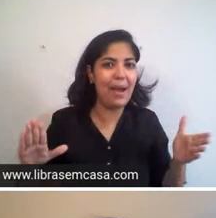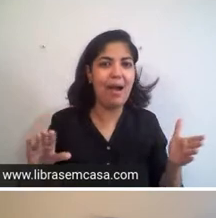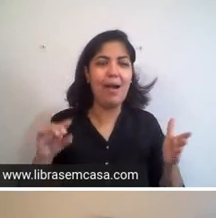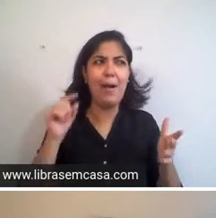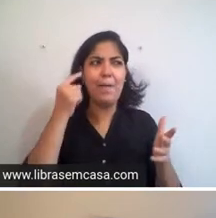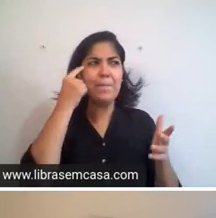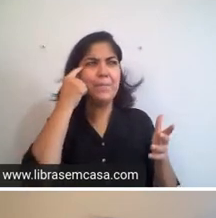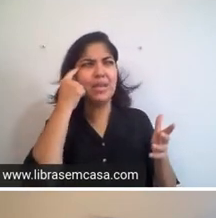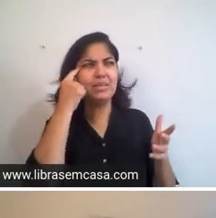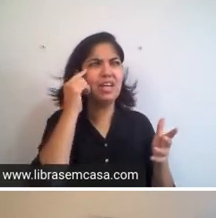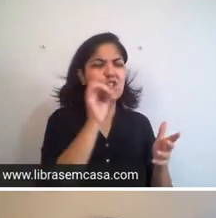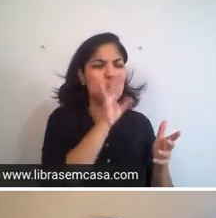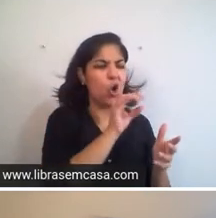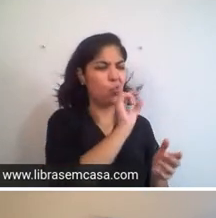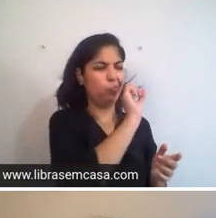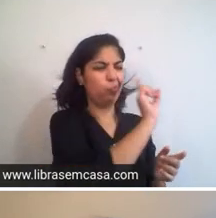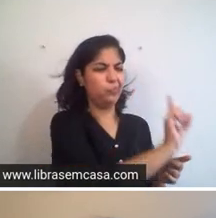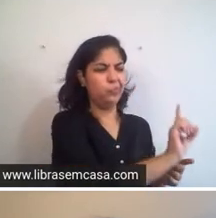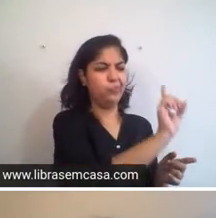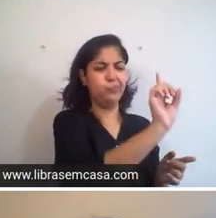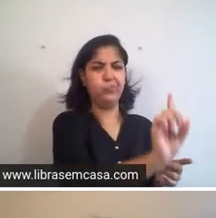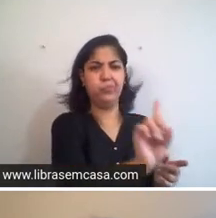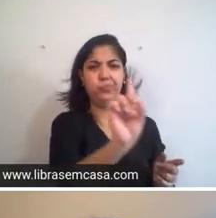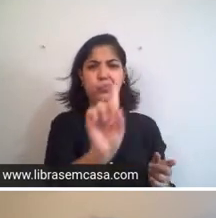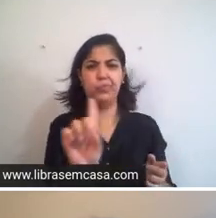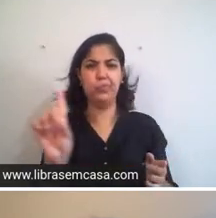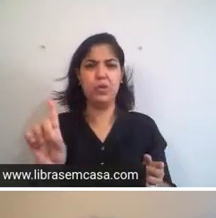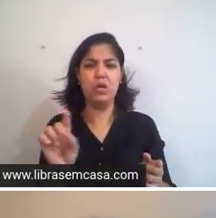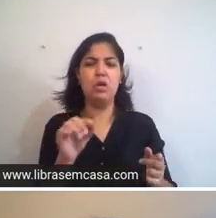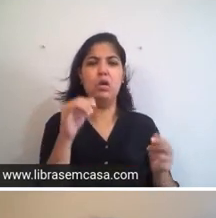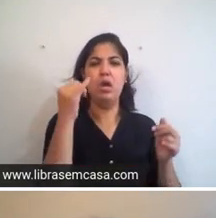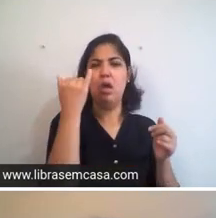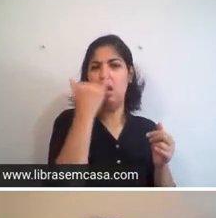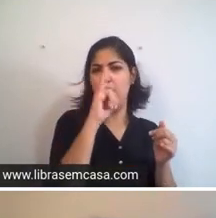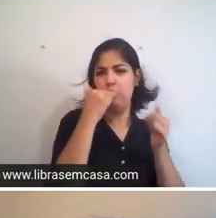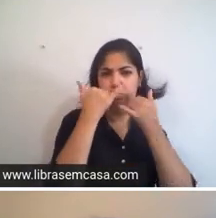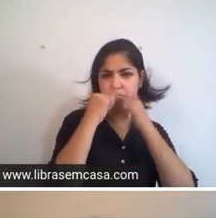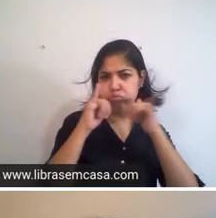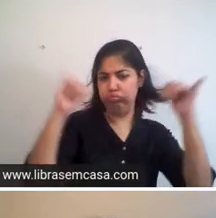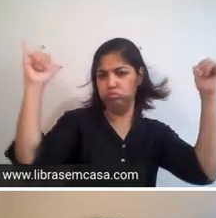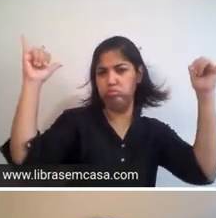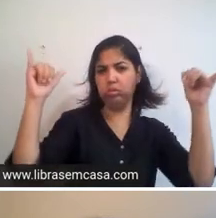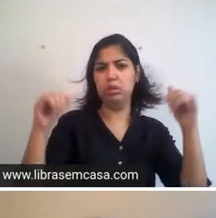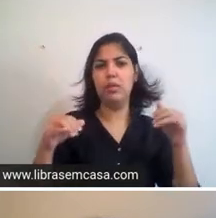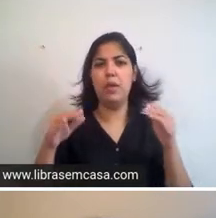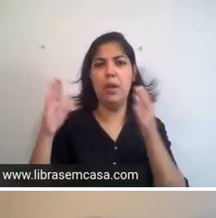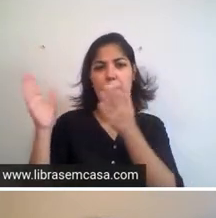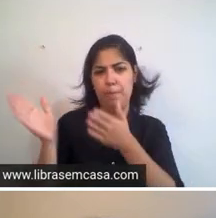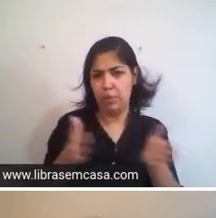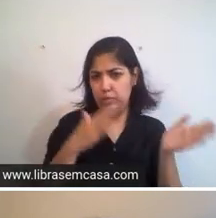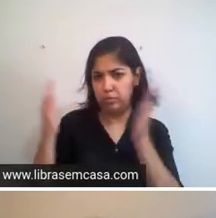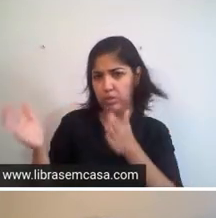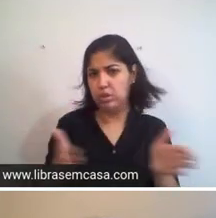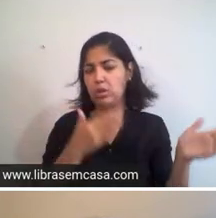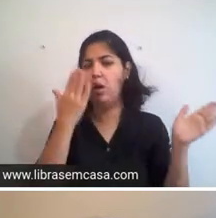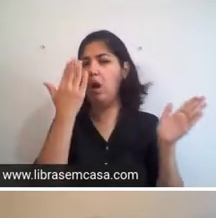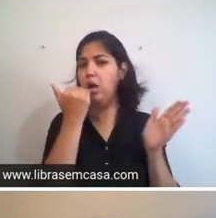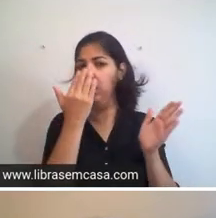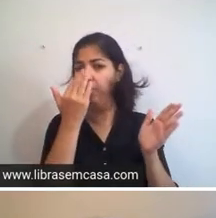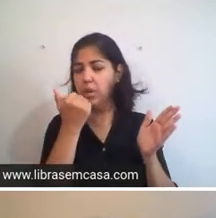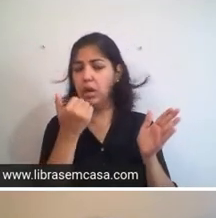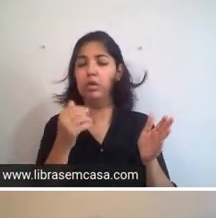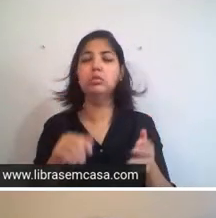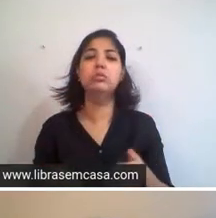para setores individuais, seja setor de geração de energia, seja setor de produção de alimentos, e